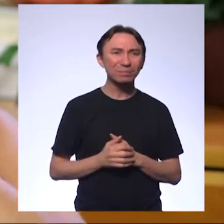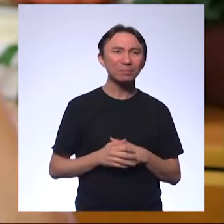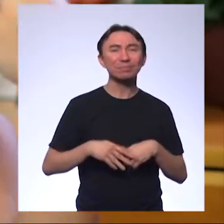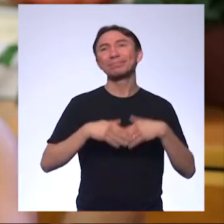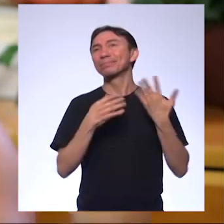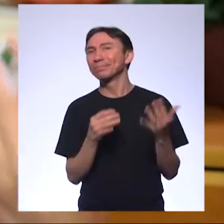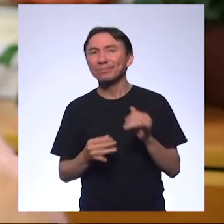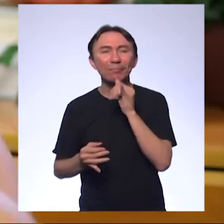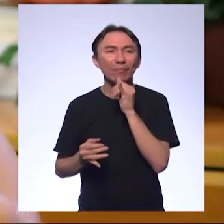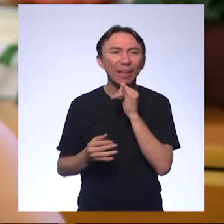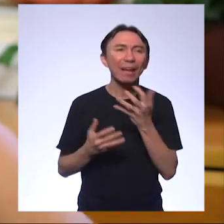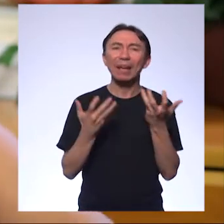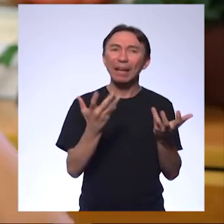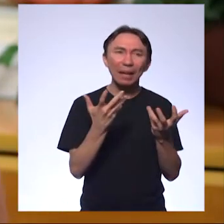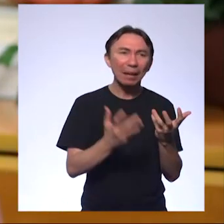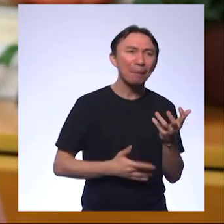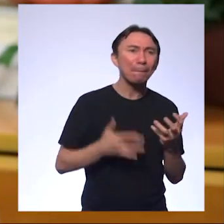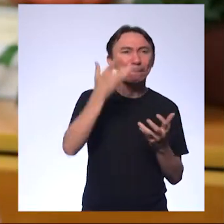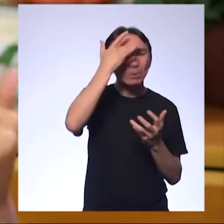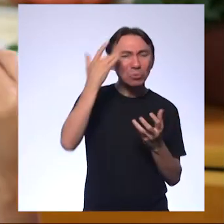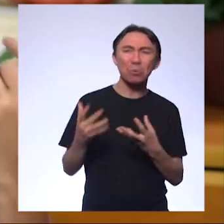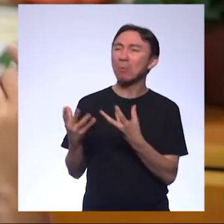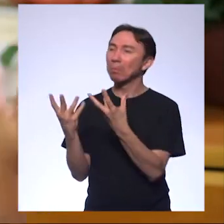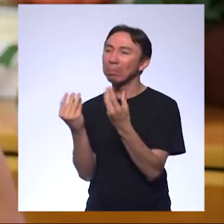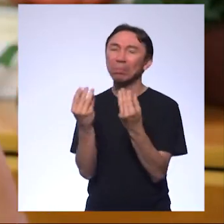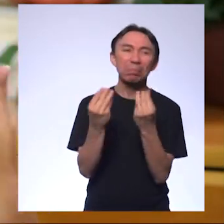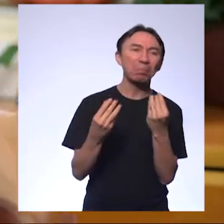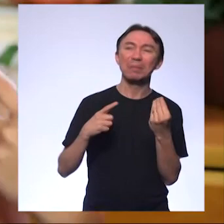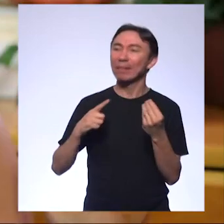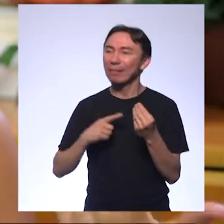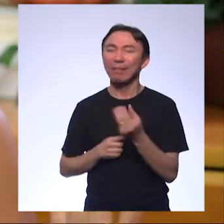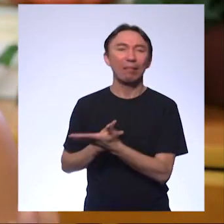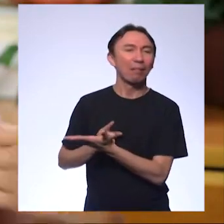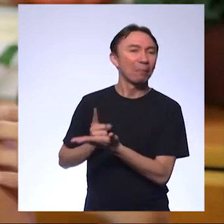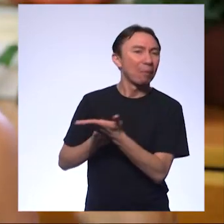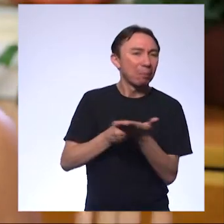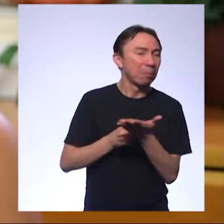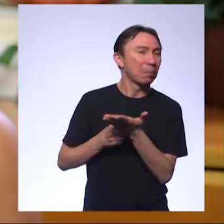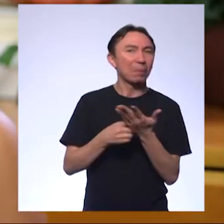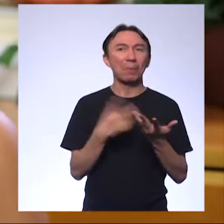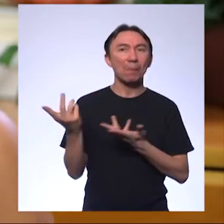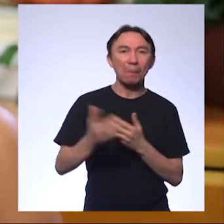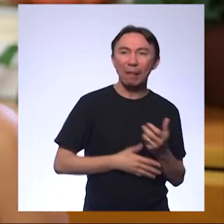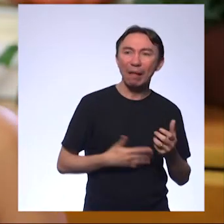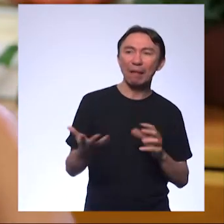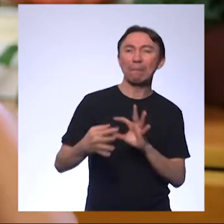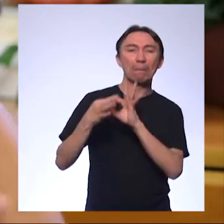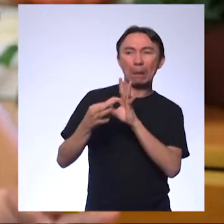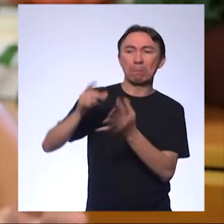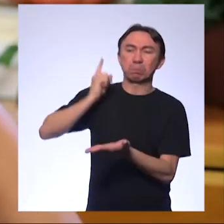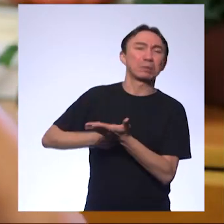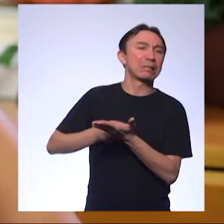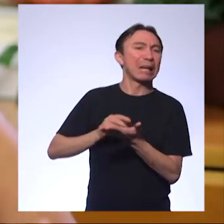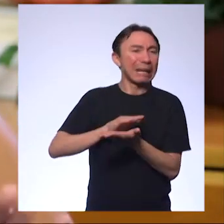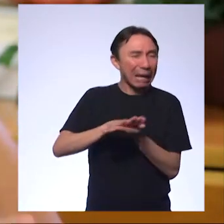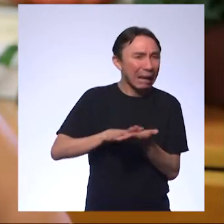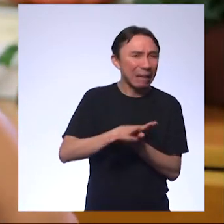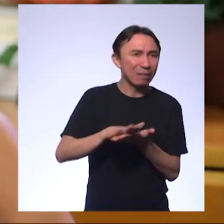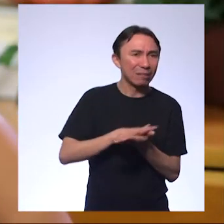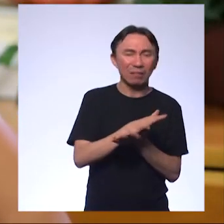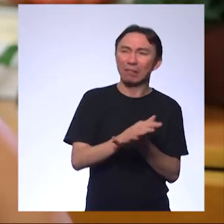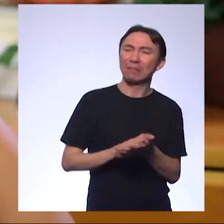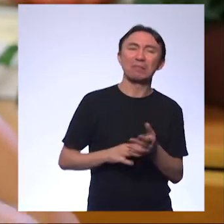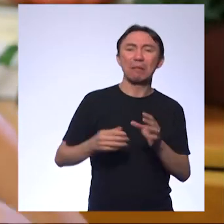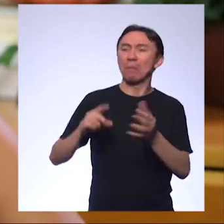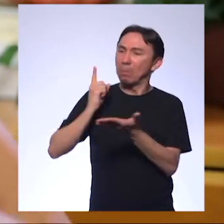quer estar com várias pessoas ao mesmo tempo, se você não quer nenhum tipo de relacionamento sério ou vínculo com ninguém, tá tudo bem, cada um tem o